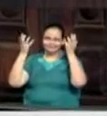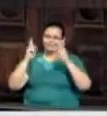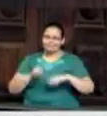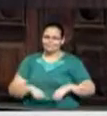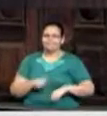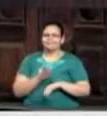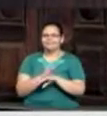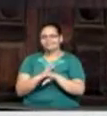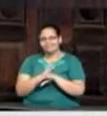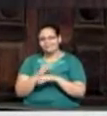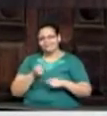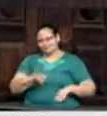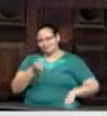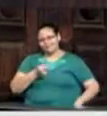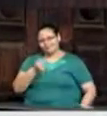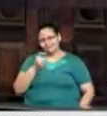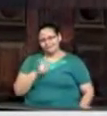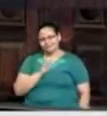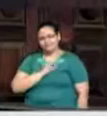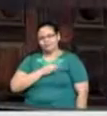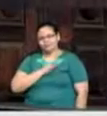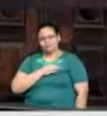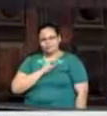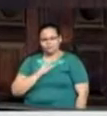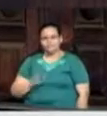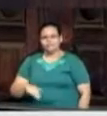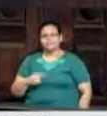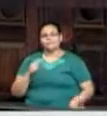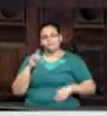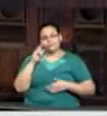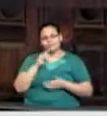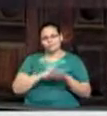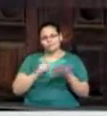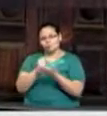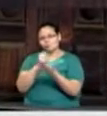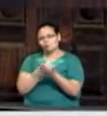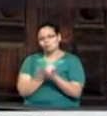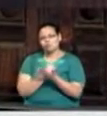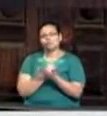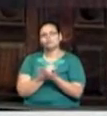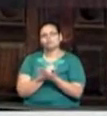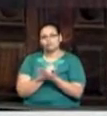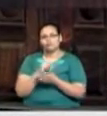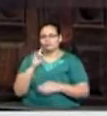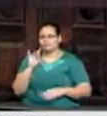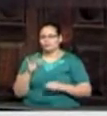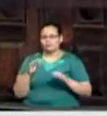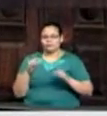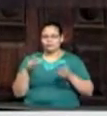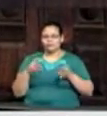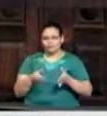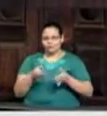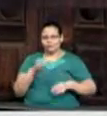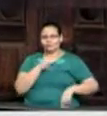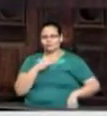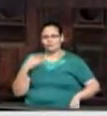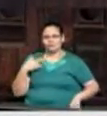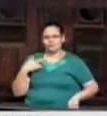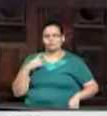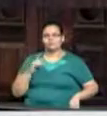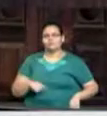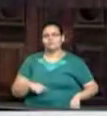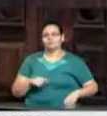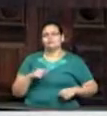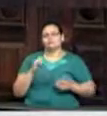farra fiscal, como se diz. Os contratos, na sua área principalmente, mas não só, na área da saúde, os contratos de